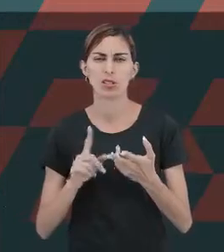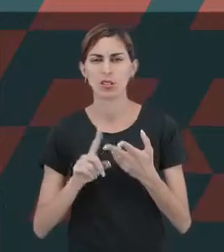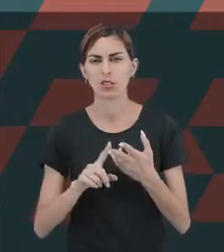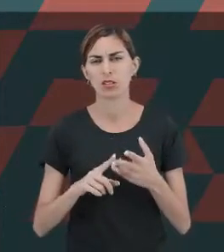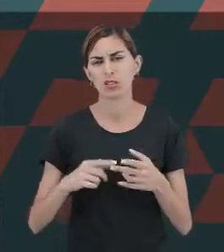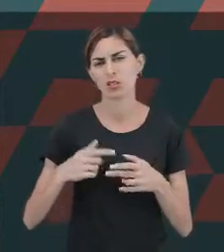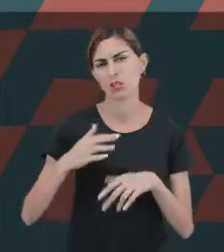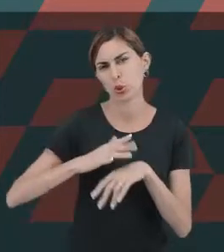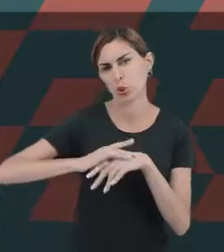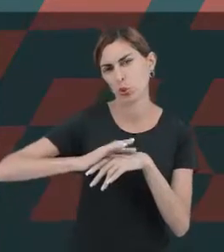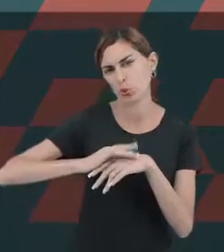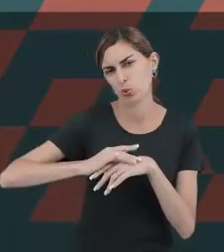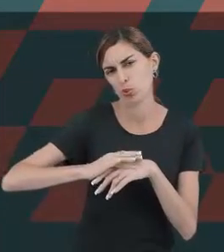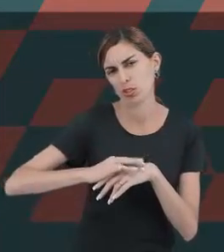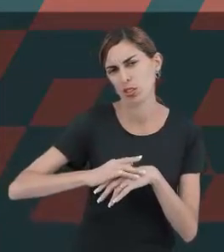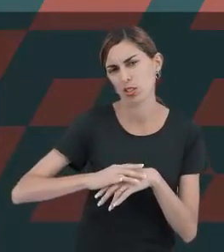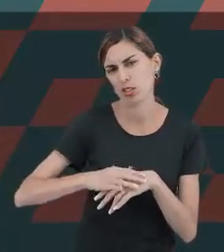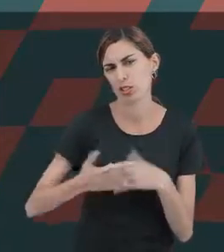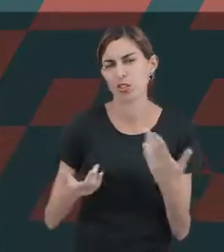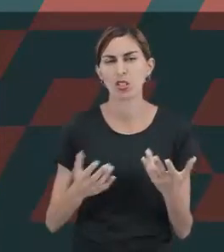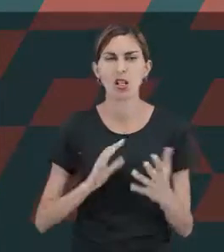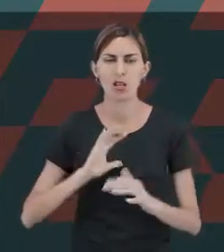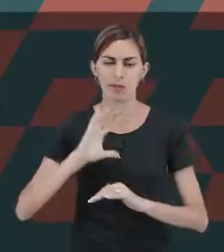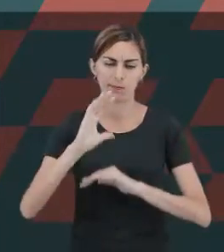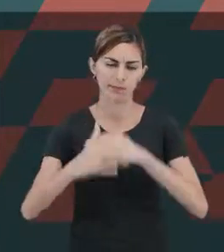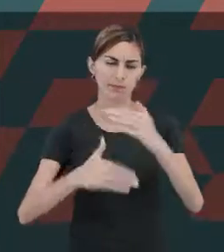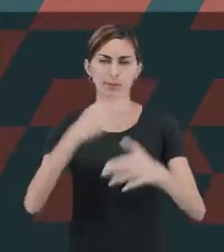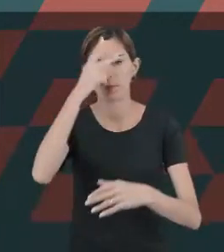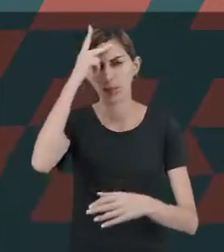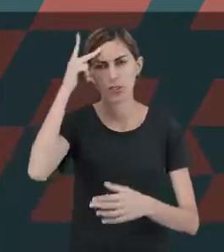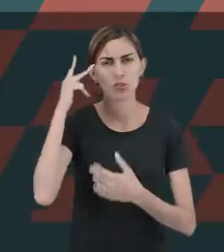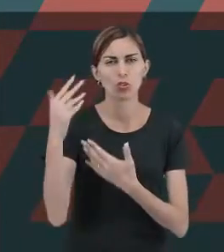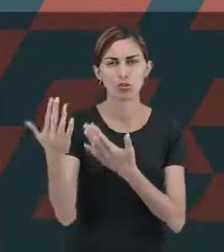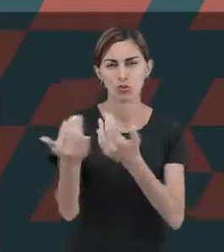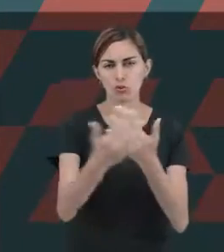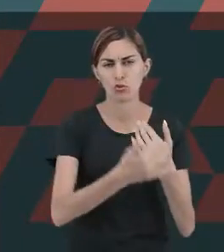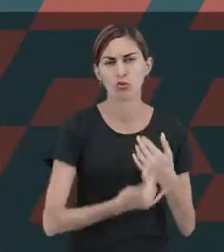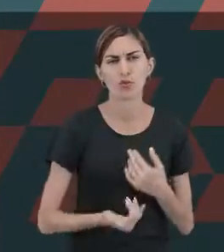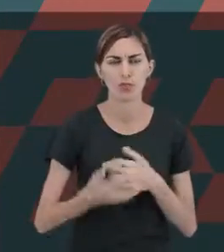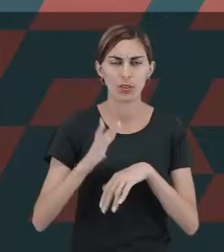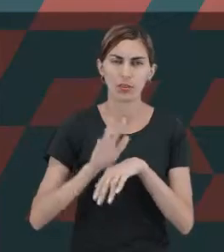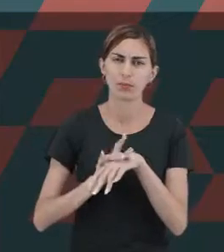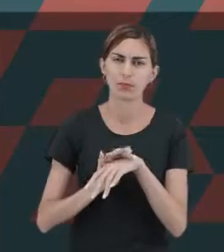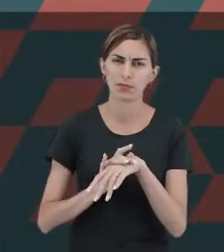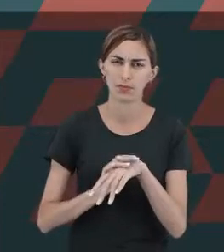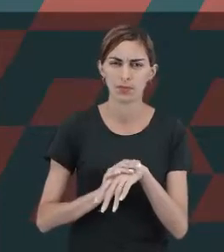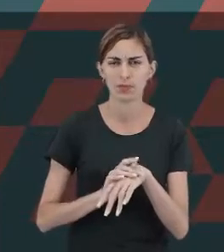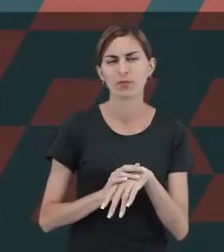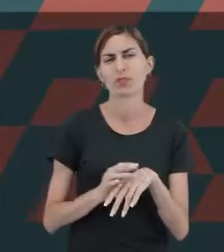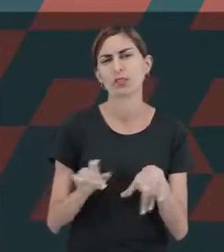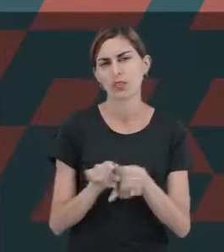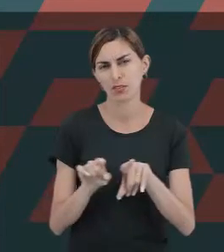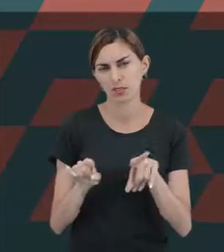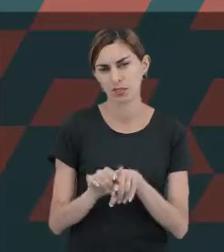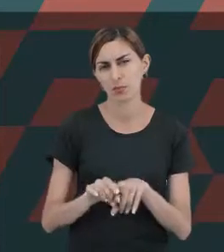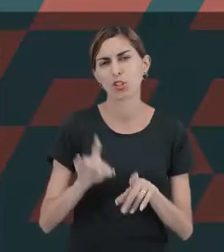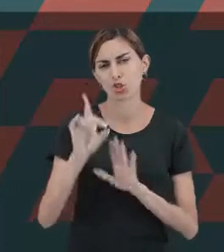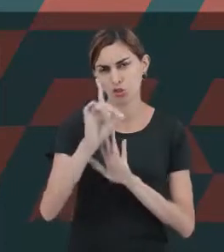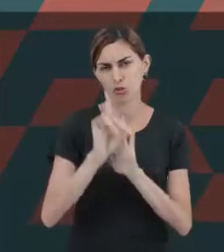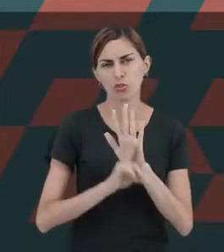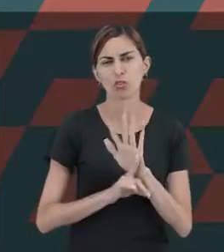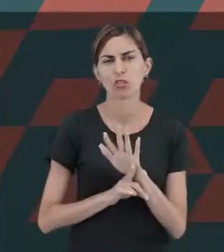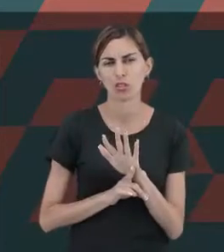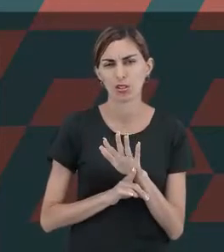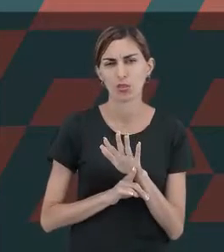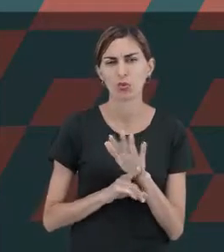algum tipo de adoecimento que ocorra em pessoas mais jovens, e como prerrogativa desses